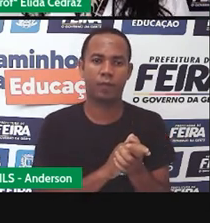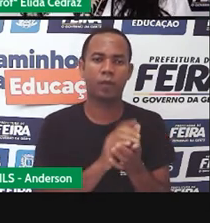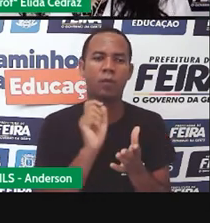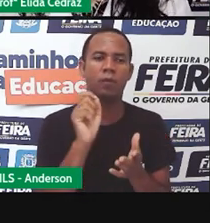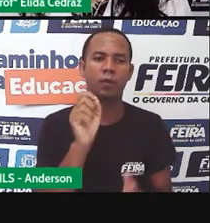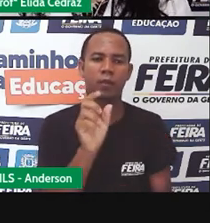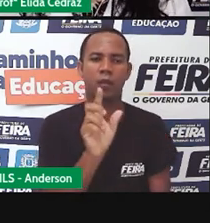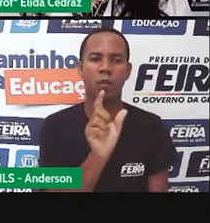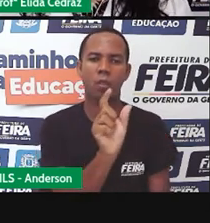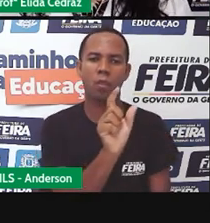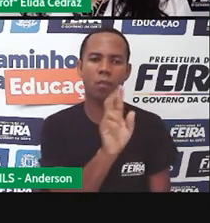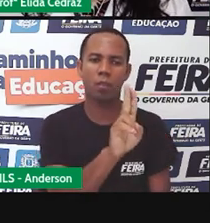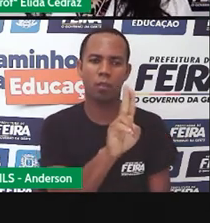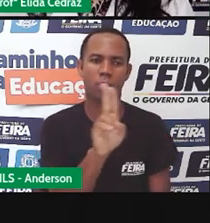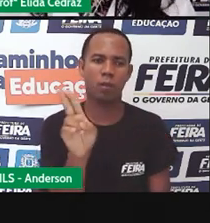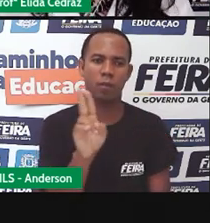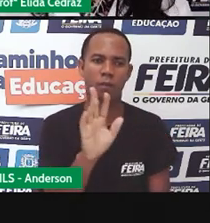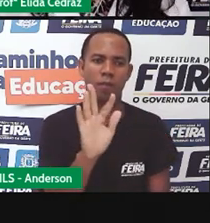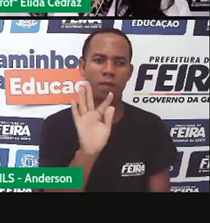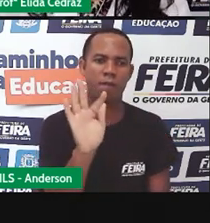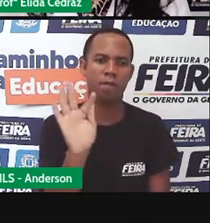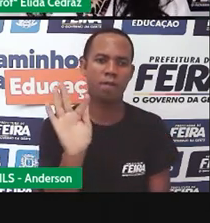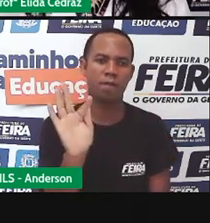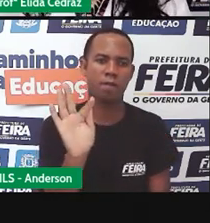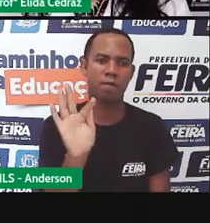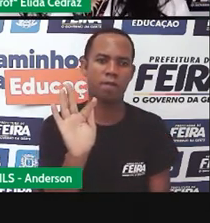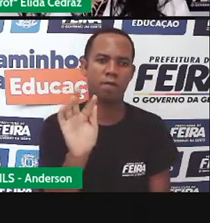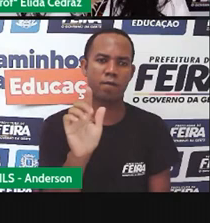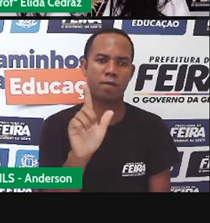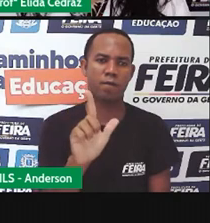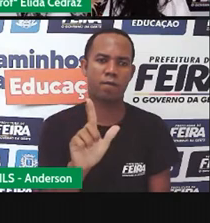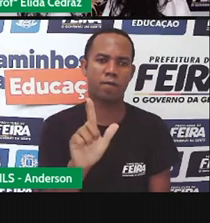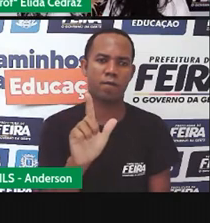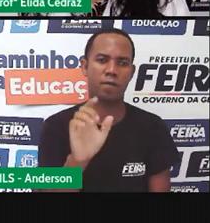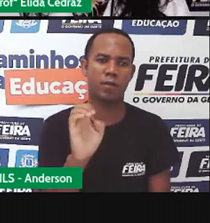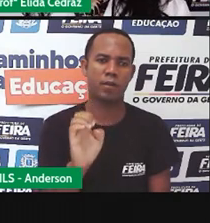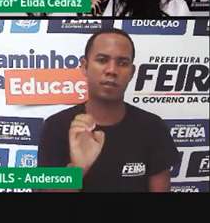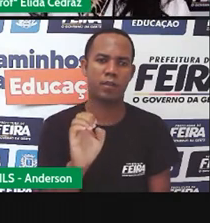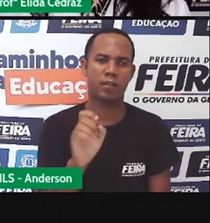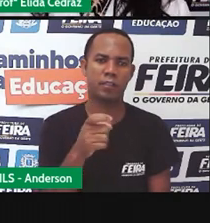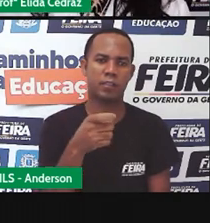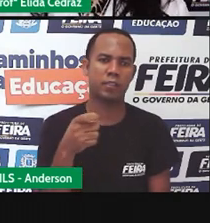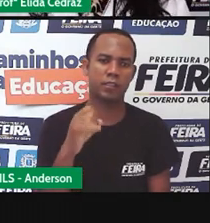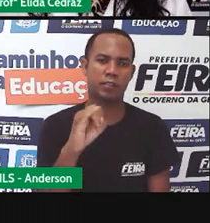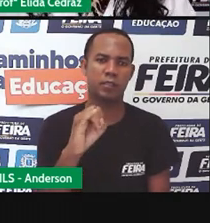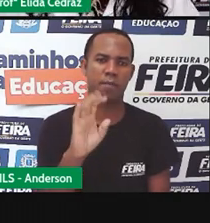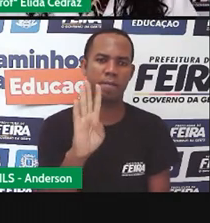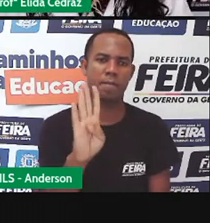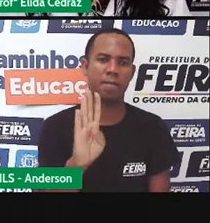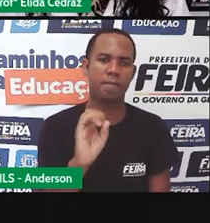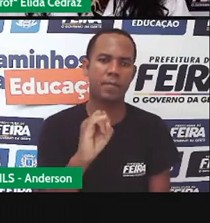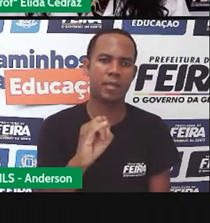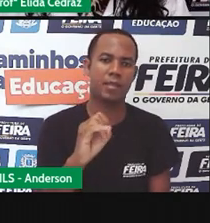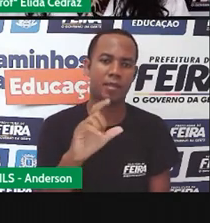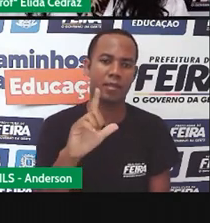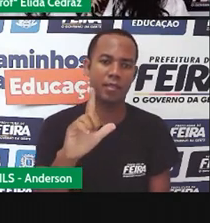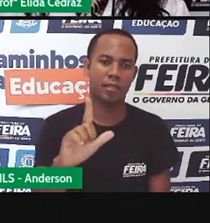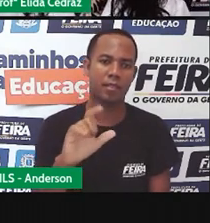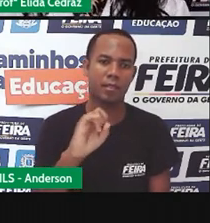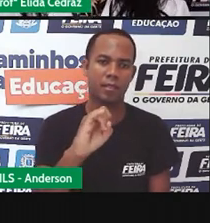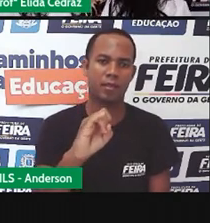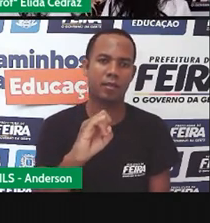entender. Flexibilidade significa fácil de moldar, de amassar e de